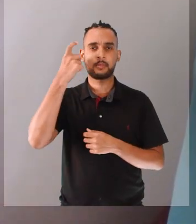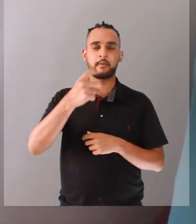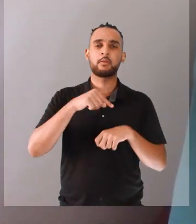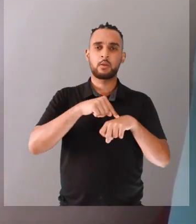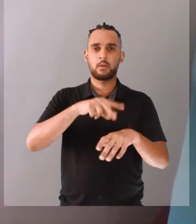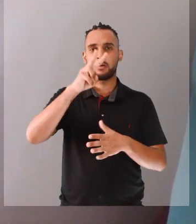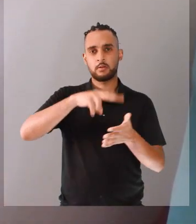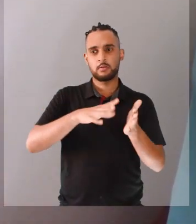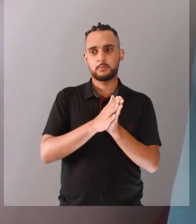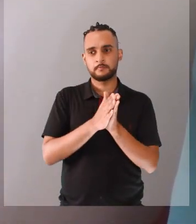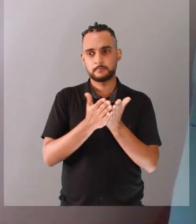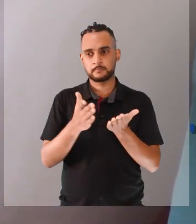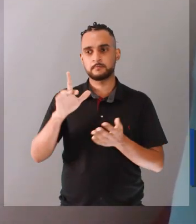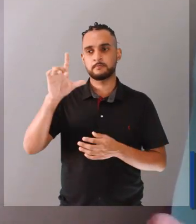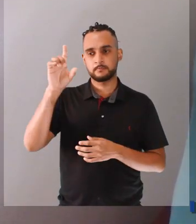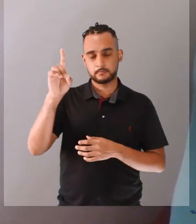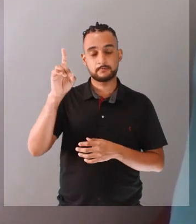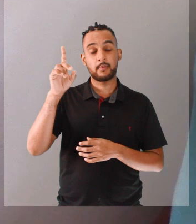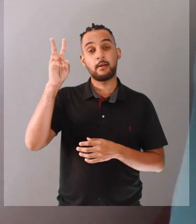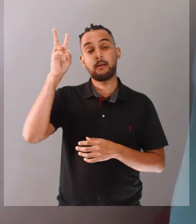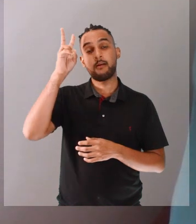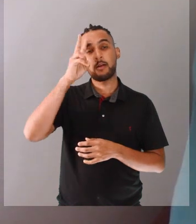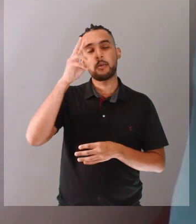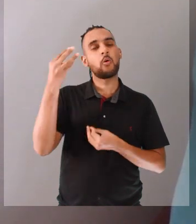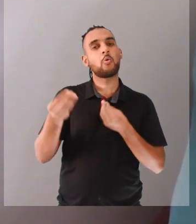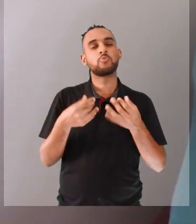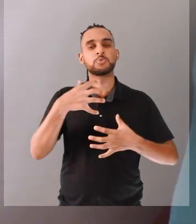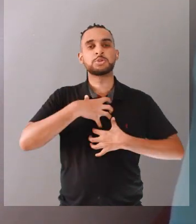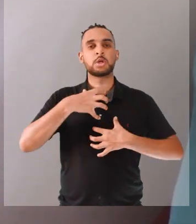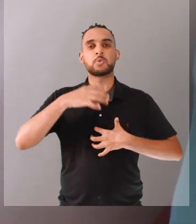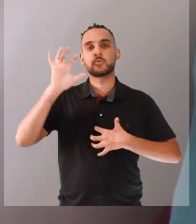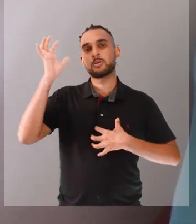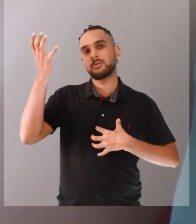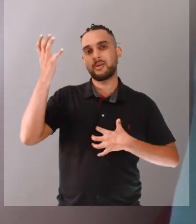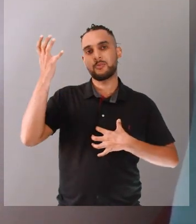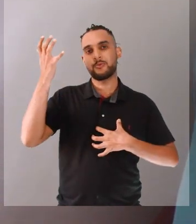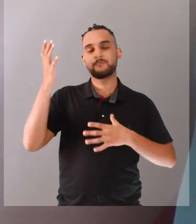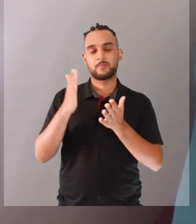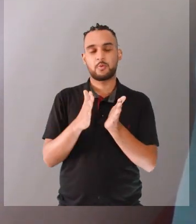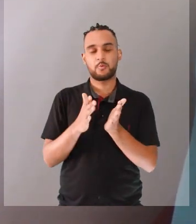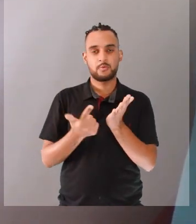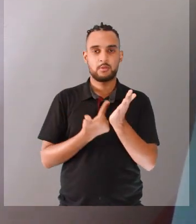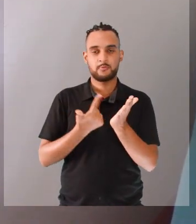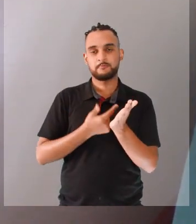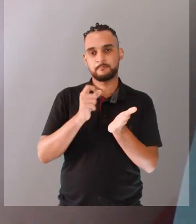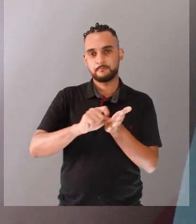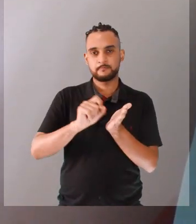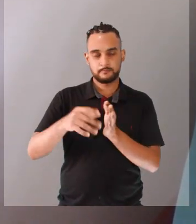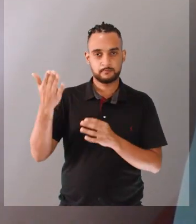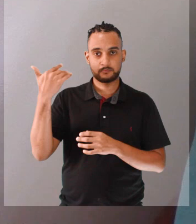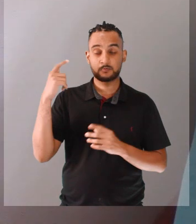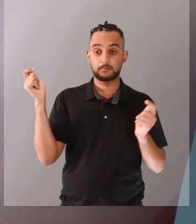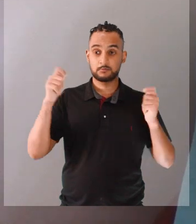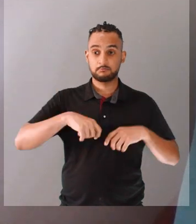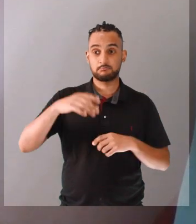devemos tentar, quando lemos a Bíblia, entrar um pouco na história da época em que cada livro